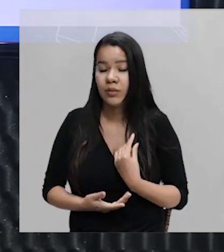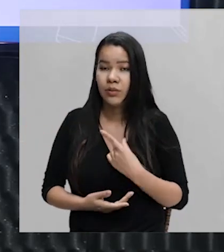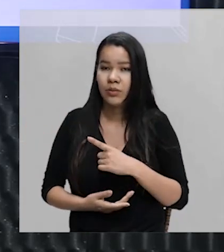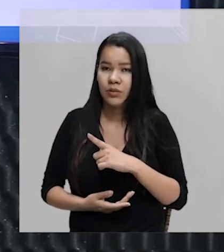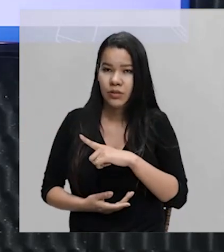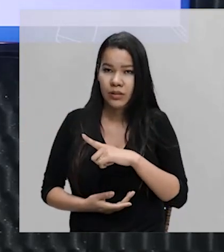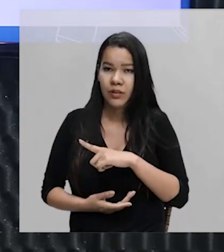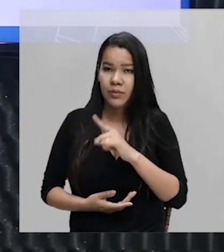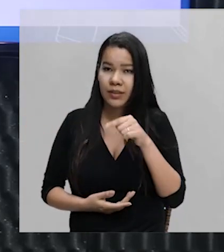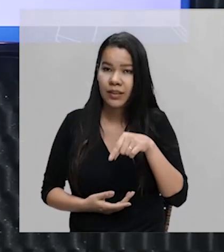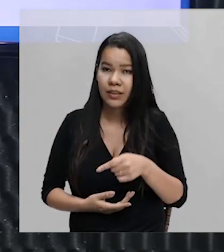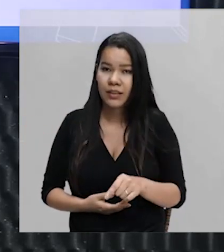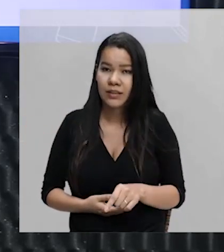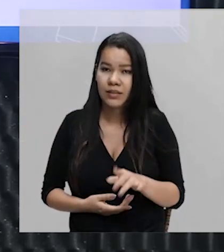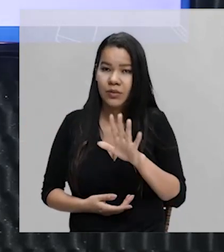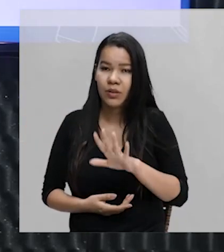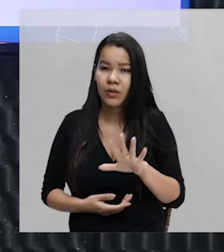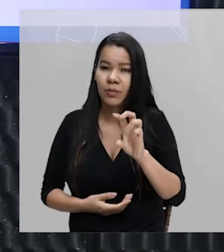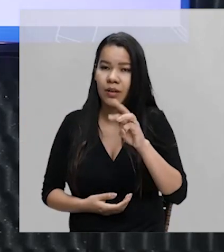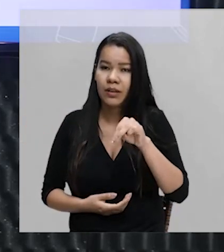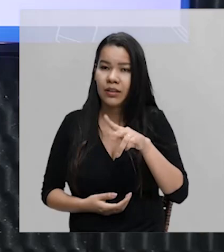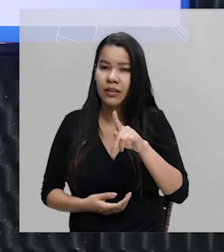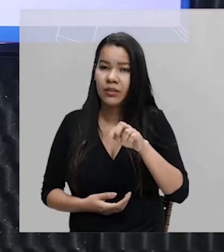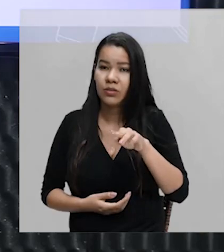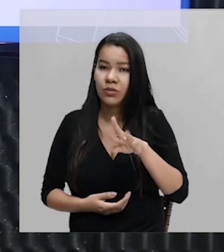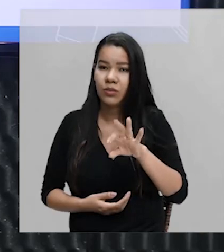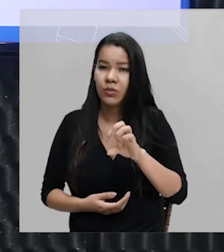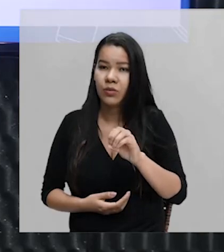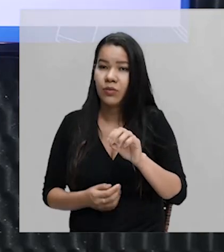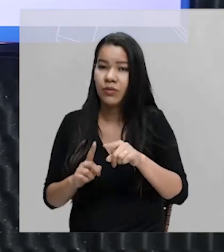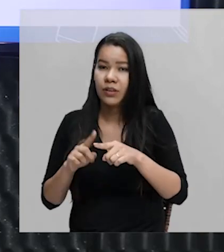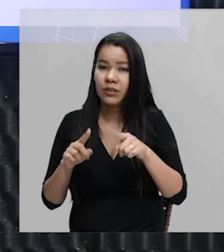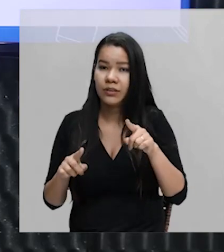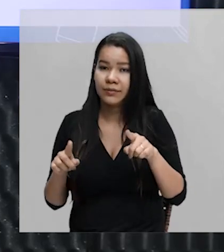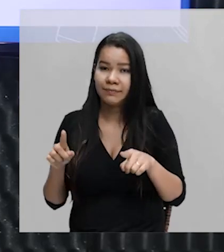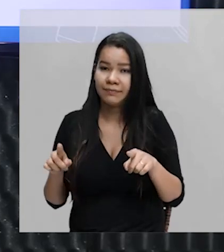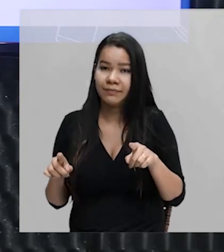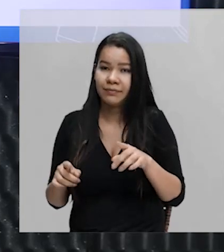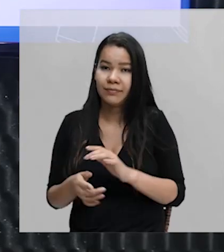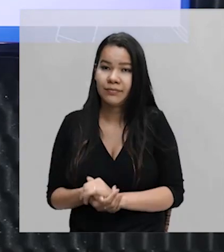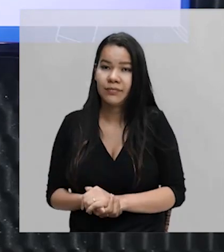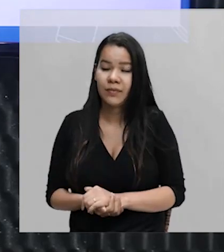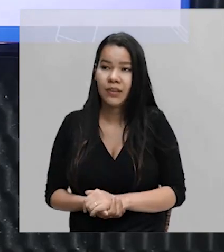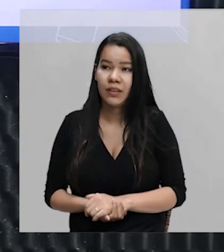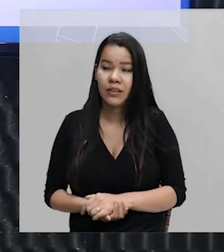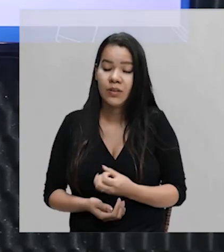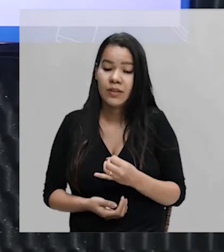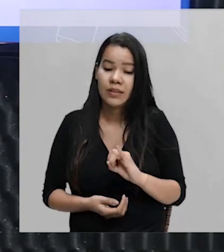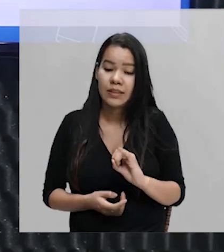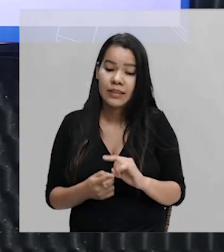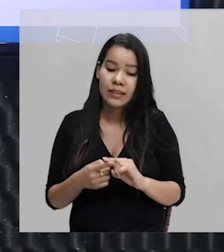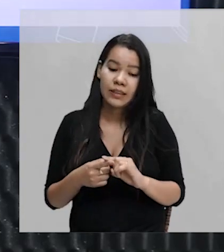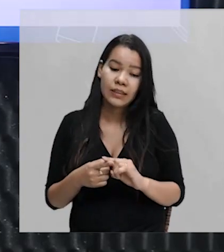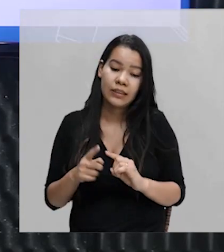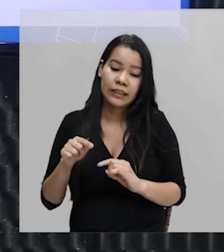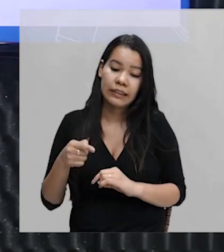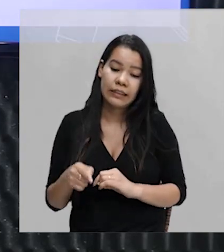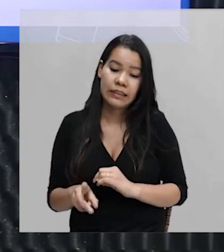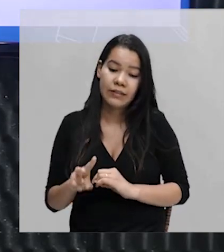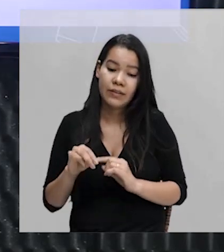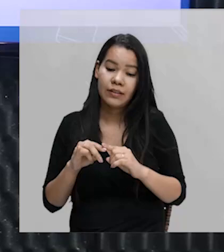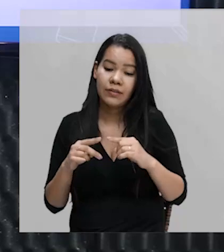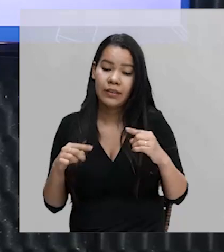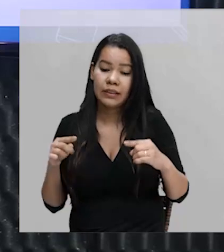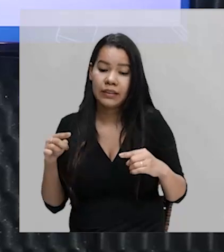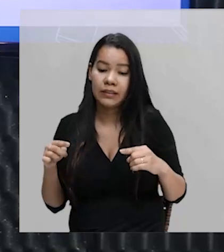ali a intensidade do campo magnético variando, tá ok? Então, se essa intensidade ela está variando,